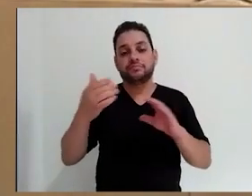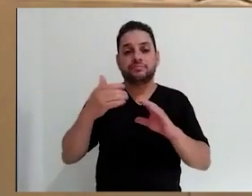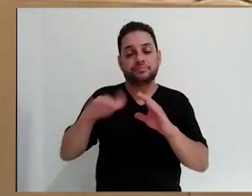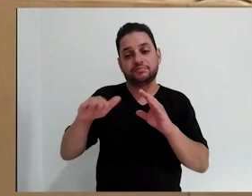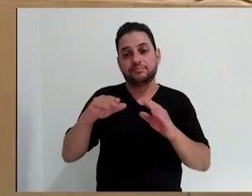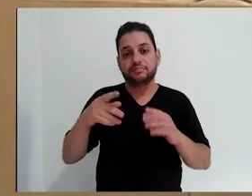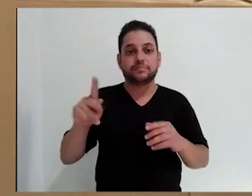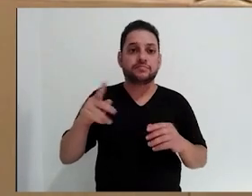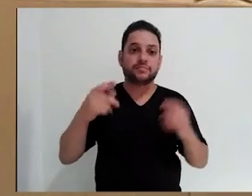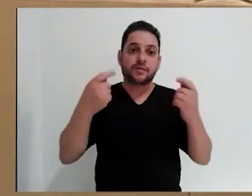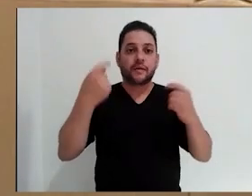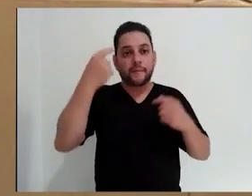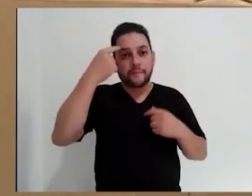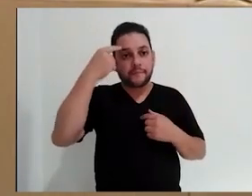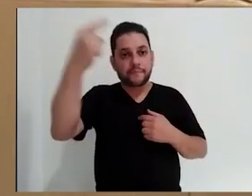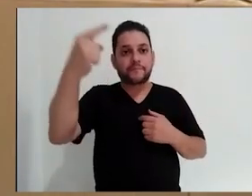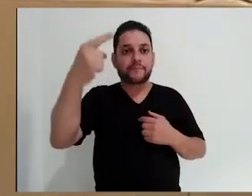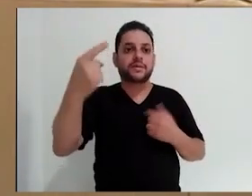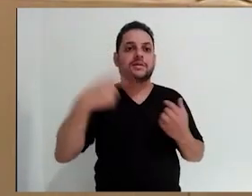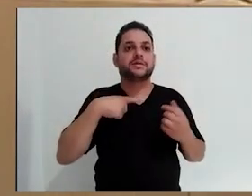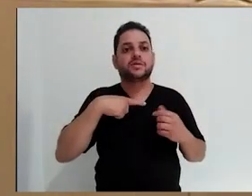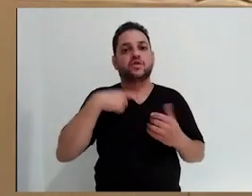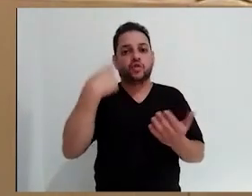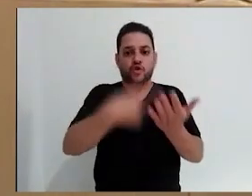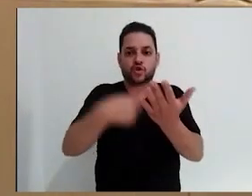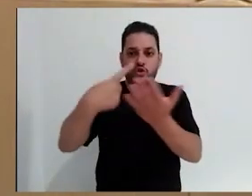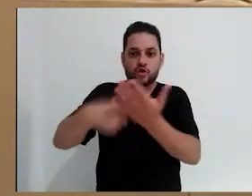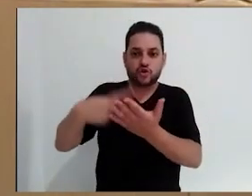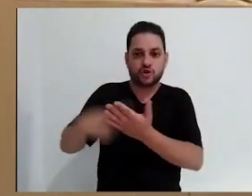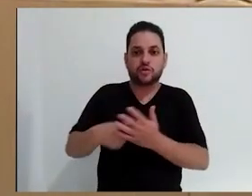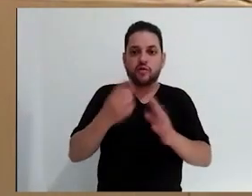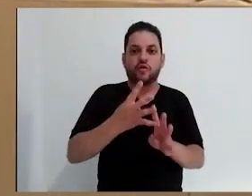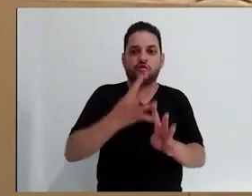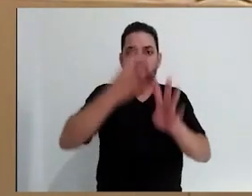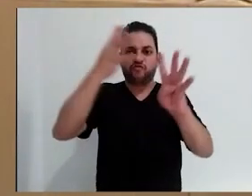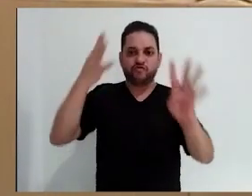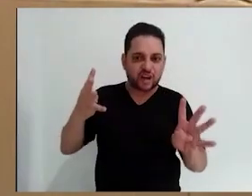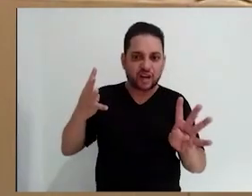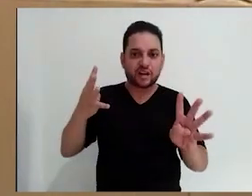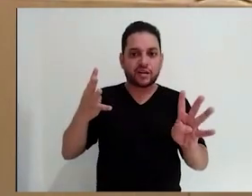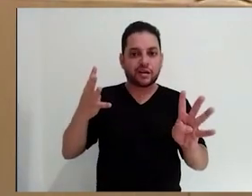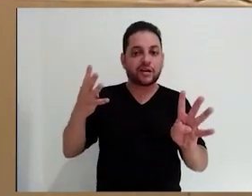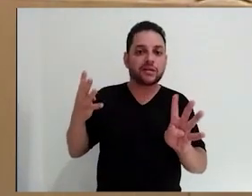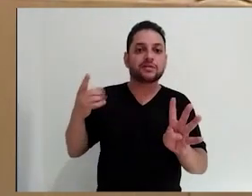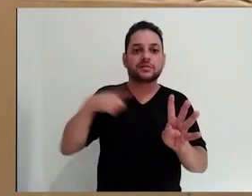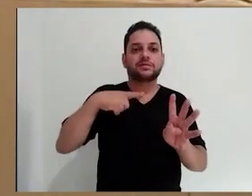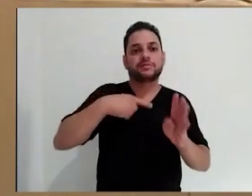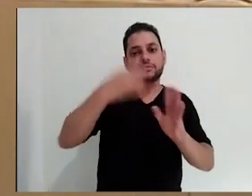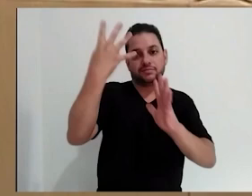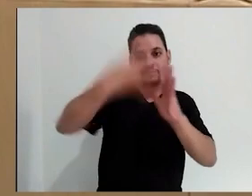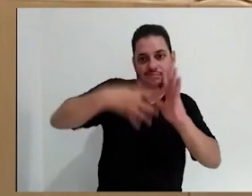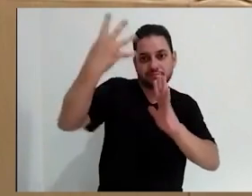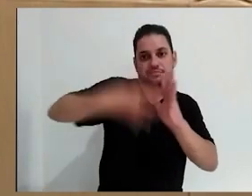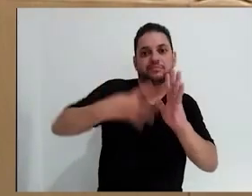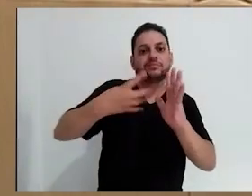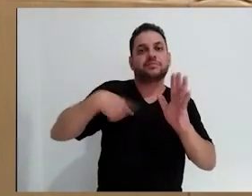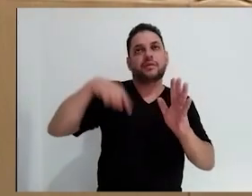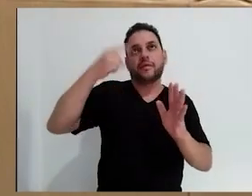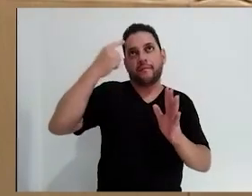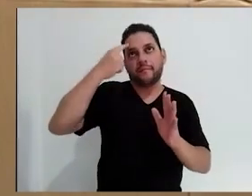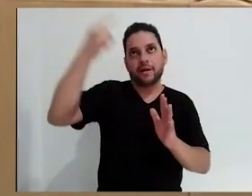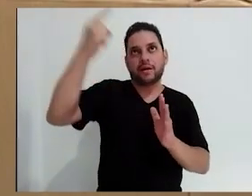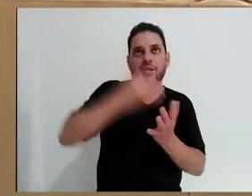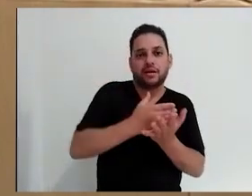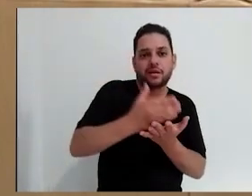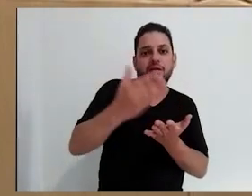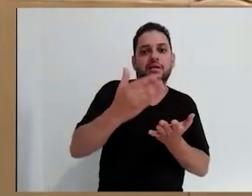A gente pensou em mutirões, quando os núcleos forem efetivamente implantados e com juízes lotados, a gente já começou a pensar como funcionaria uma central